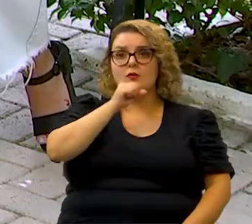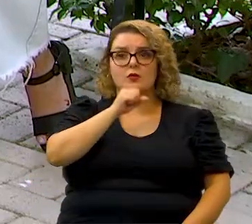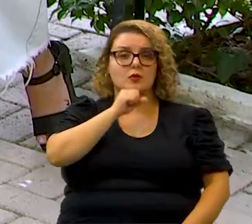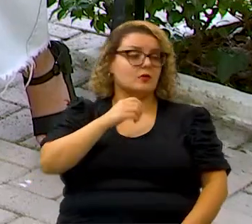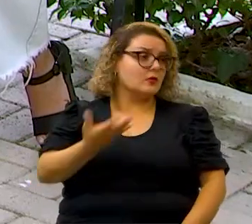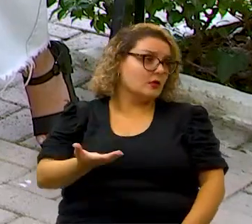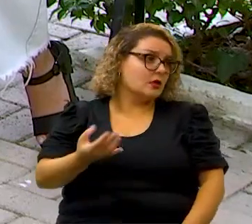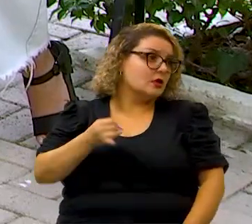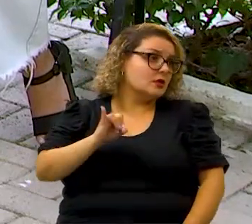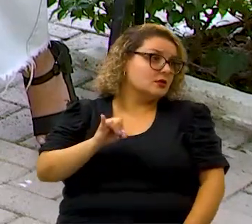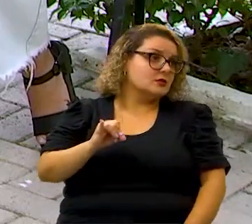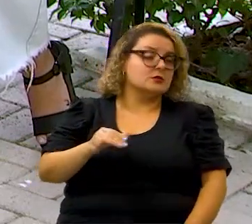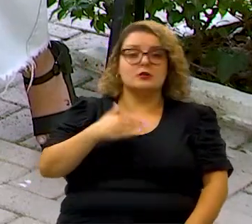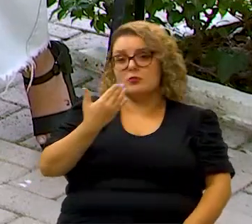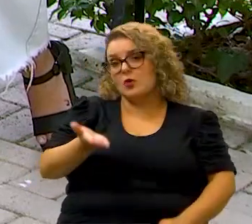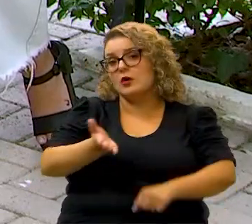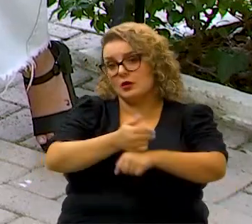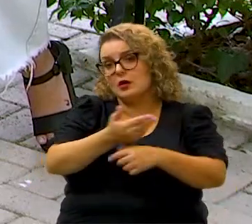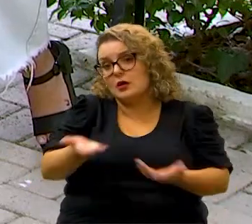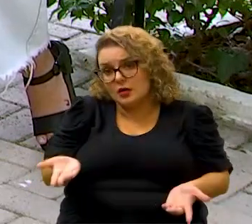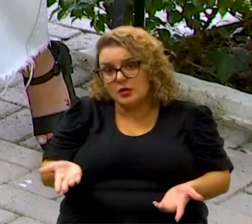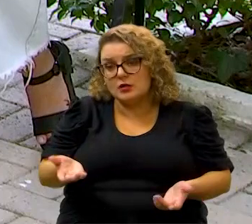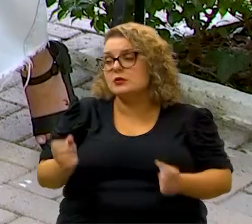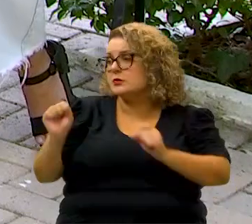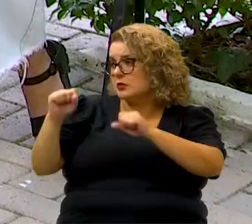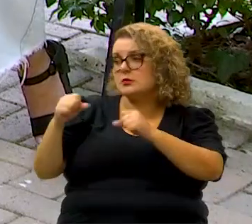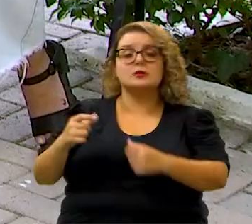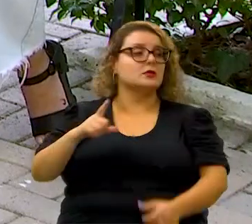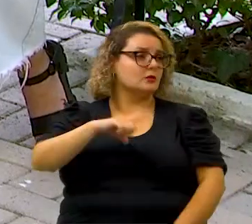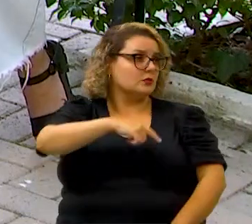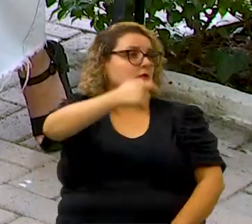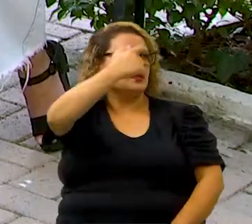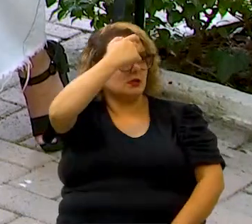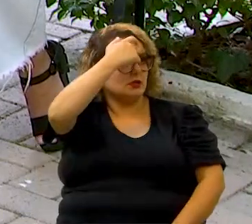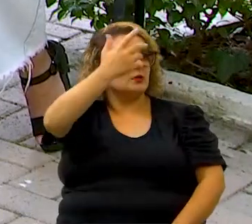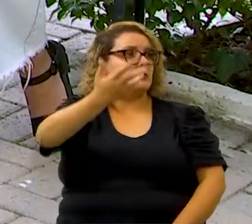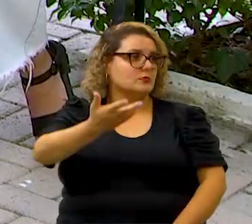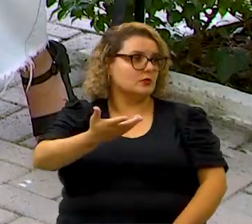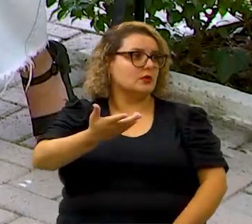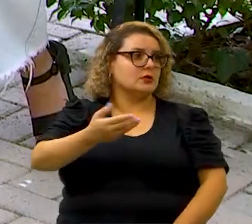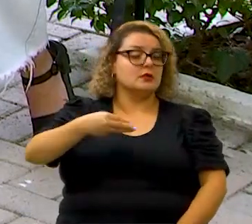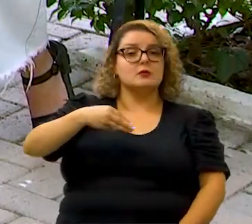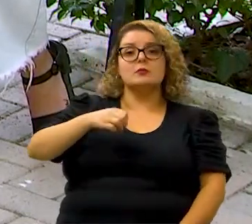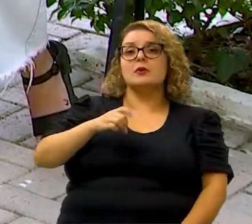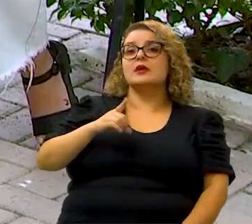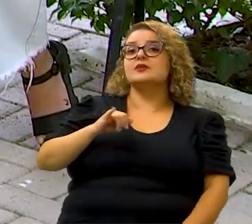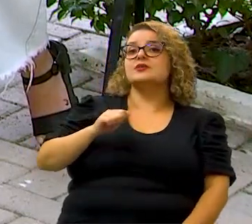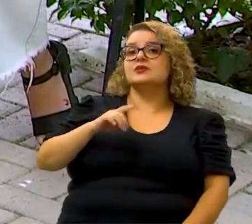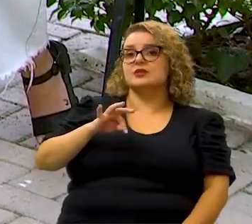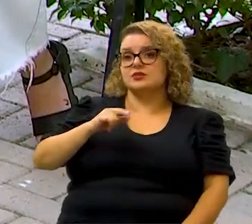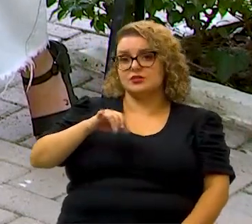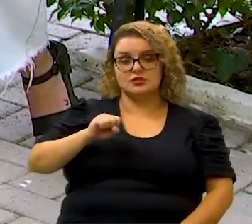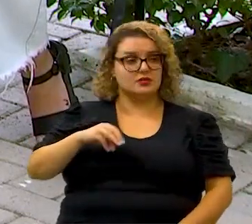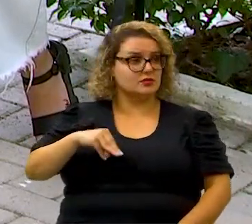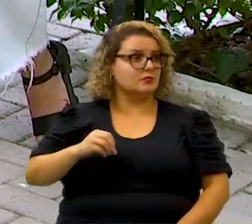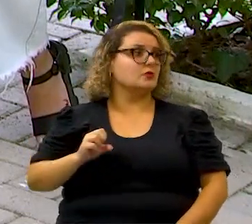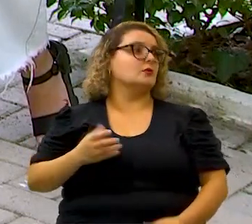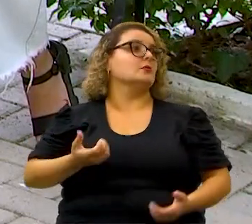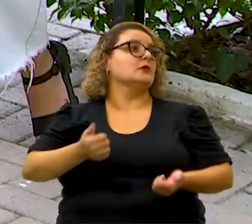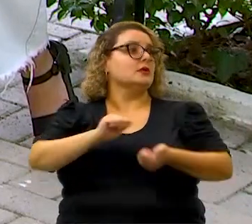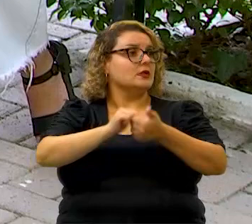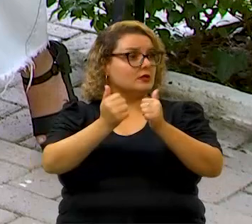não envelhece, infelizmente, se parte cedo daqui, né? Então a gente precisa ter essa consciência e esse imediatismo ele precisa